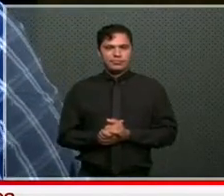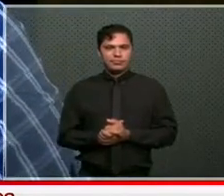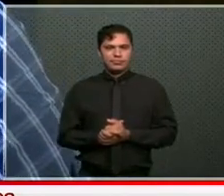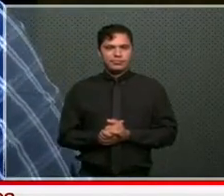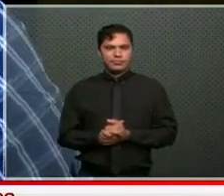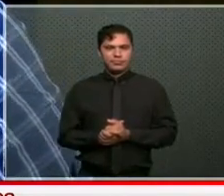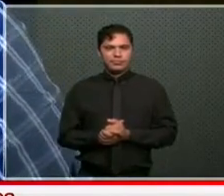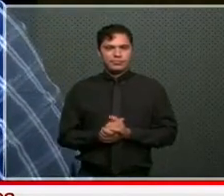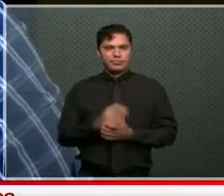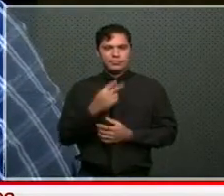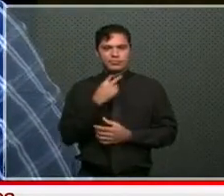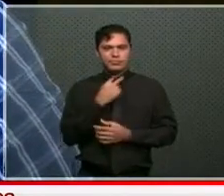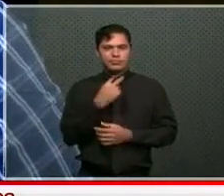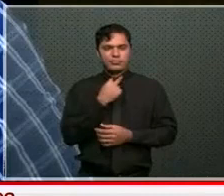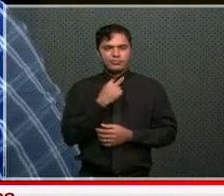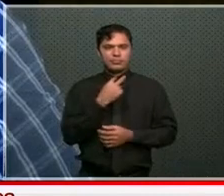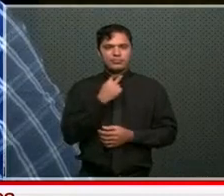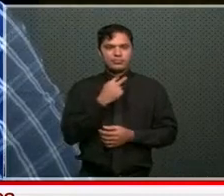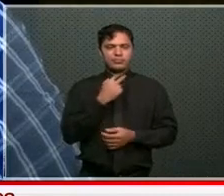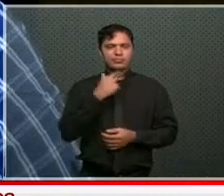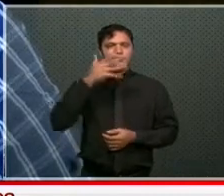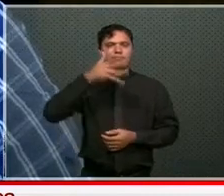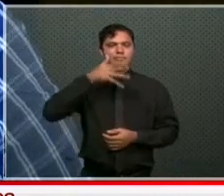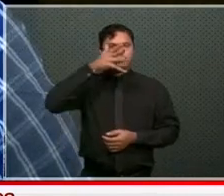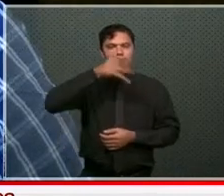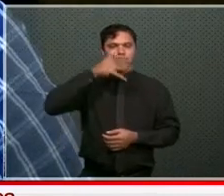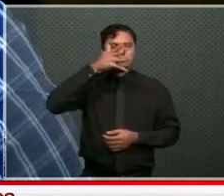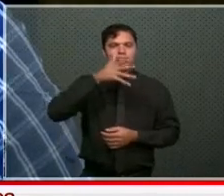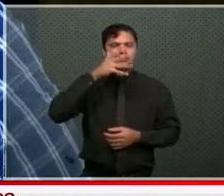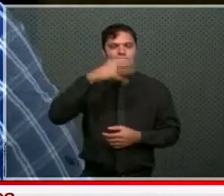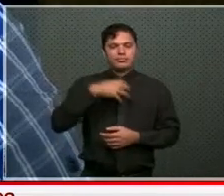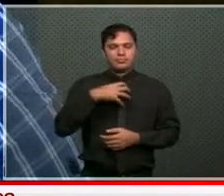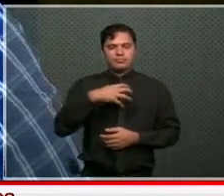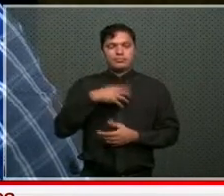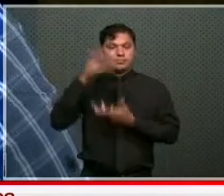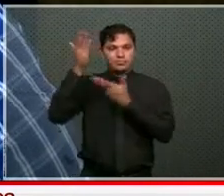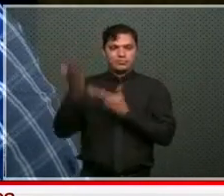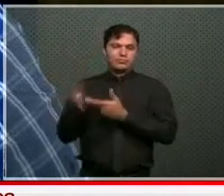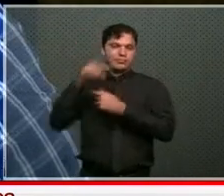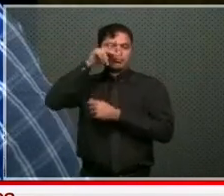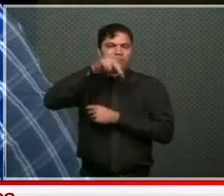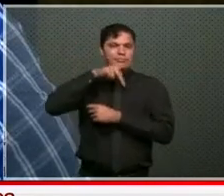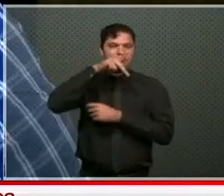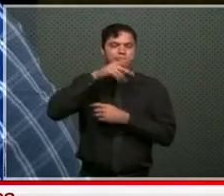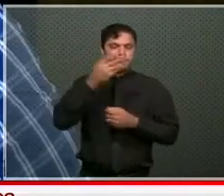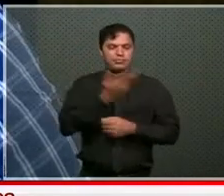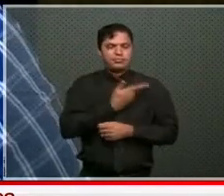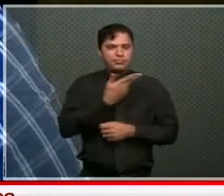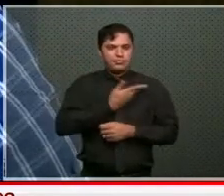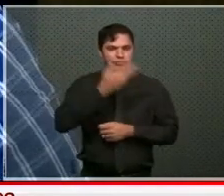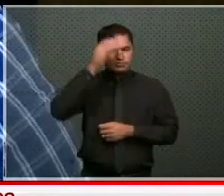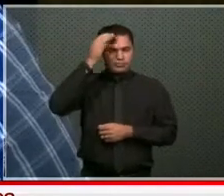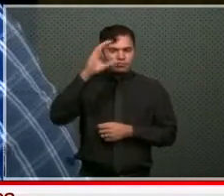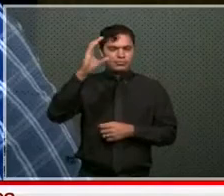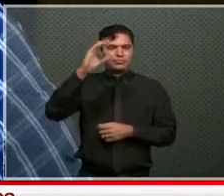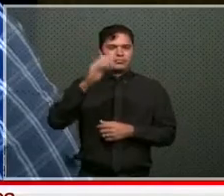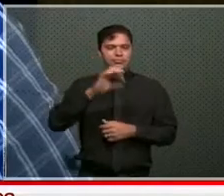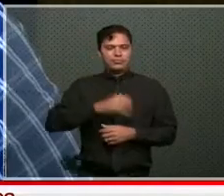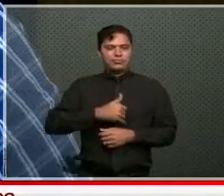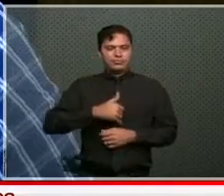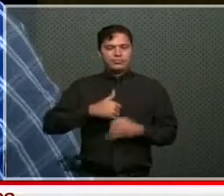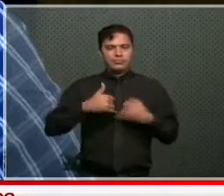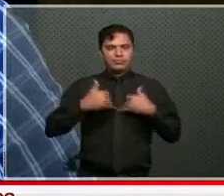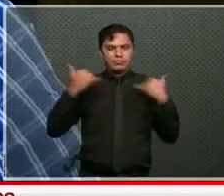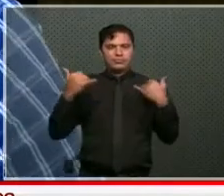não posso falar dizer que realmente nós sentimos que o senhor é um parlamentar amigo da ciência isso nos orgulha nos dá